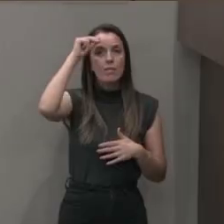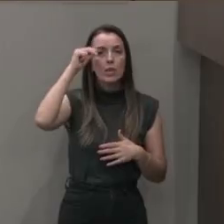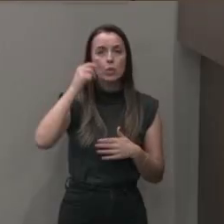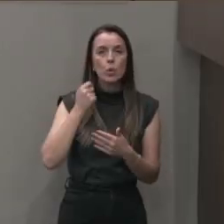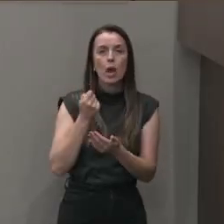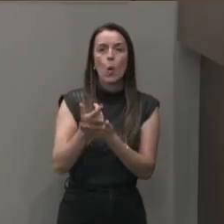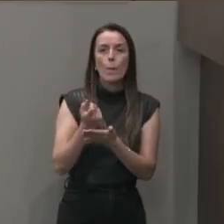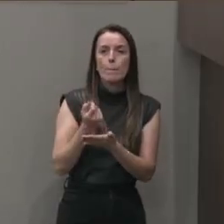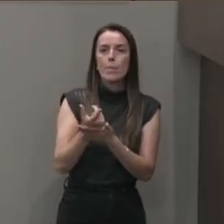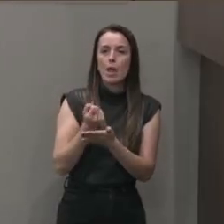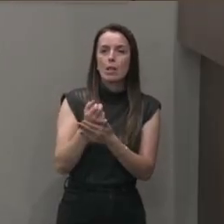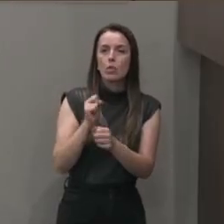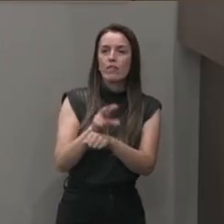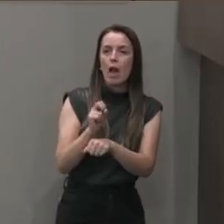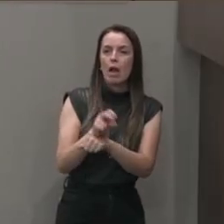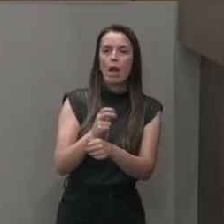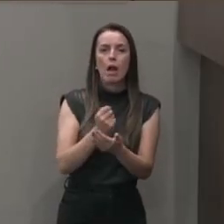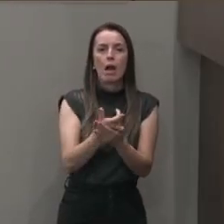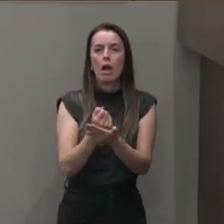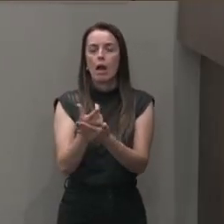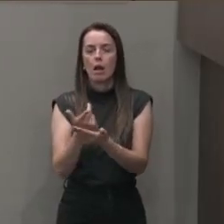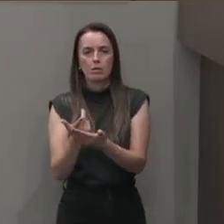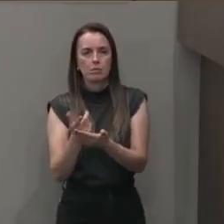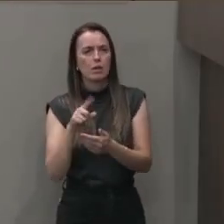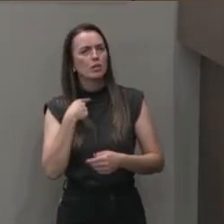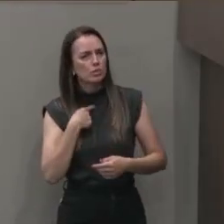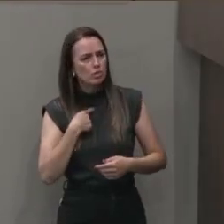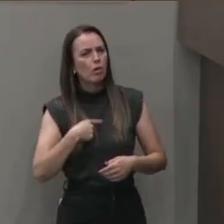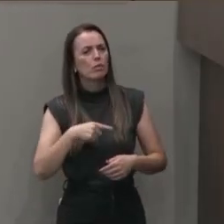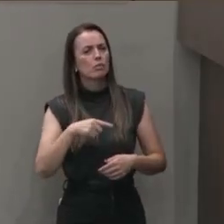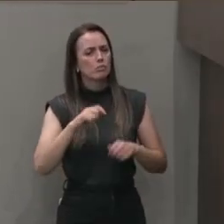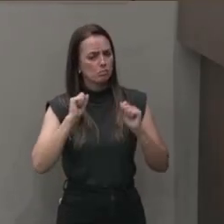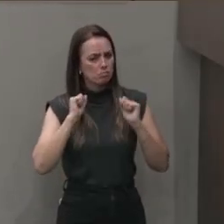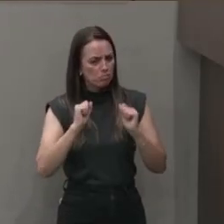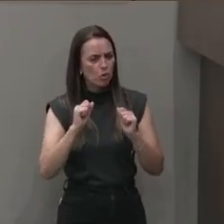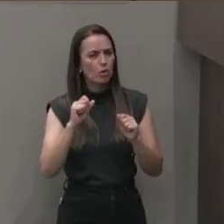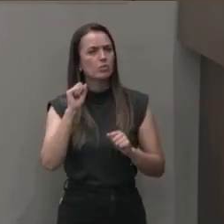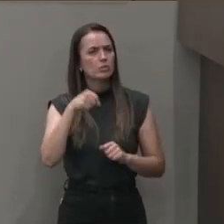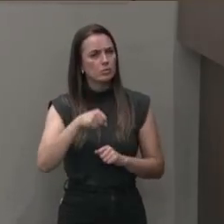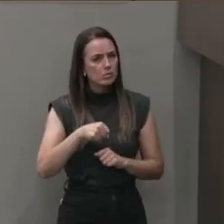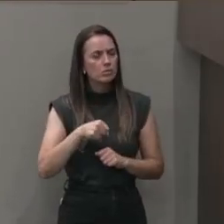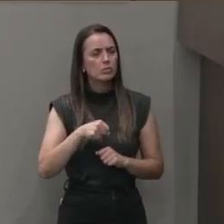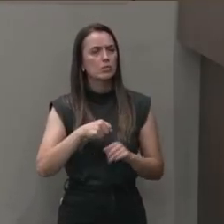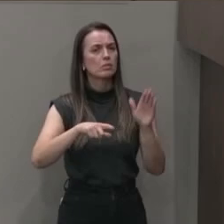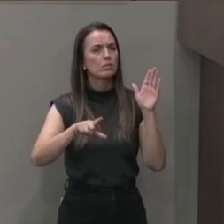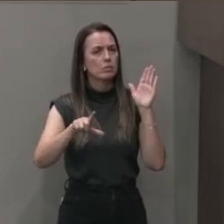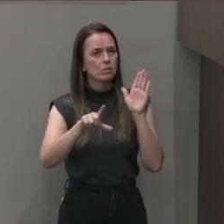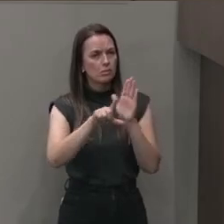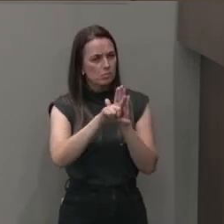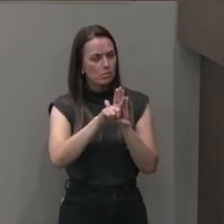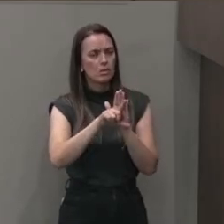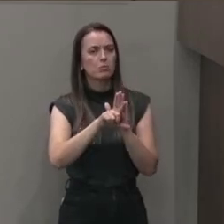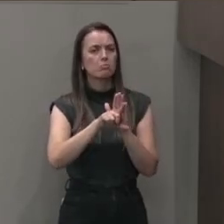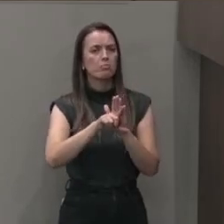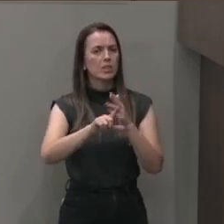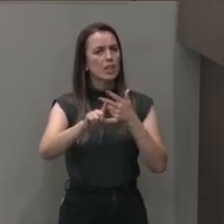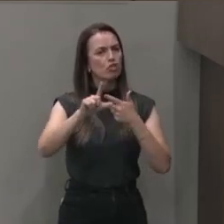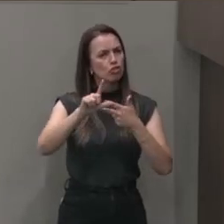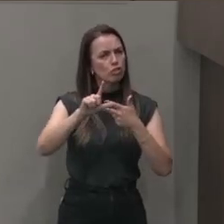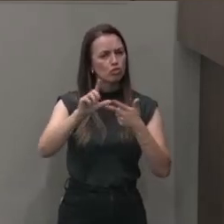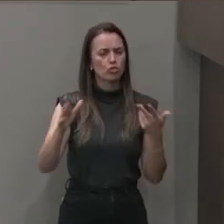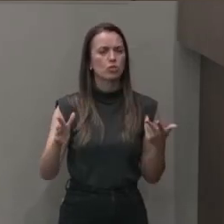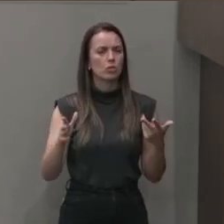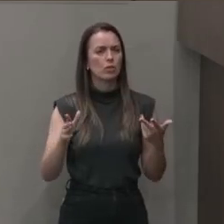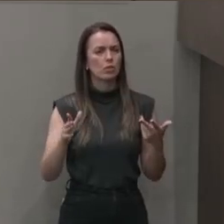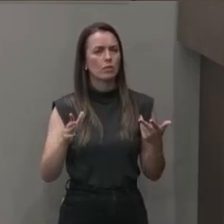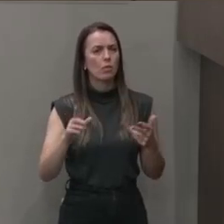justamente nesse momento que a gente pode ser legislador aqui na casa e apresentar uma emenda. Não tem nada de inconstitucional na emenda. Leiam a